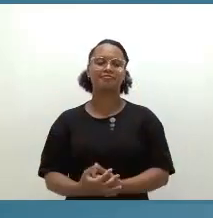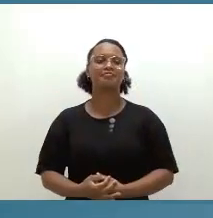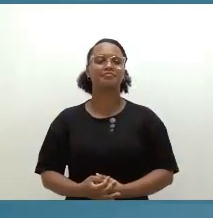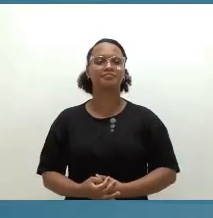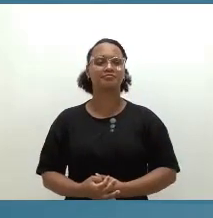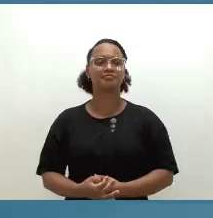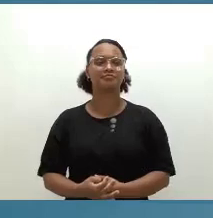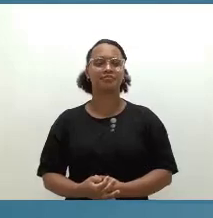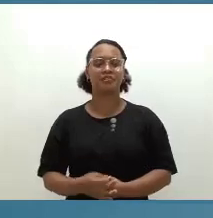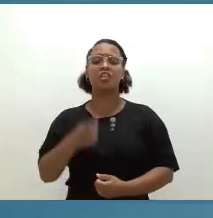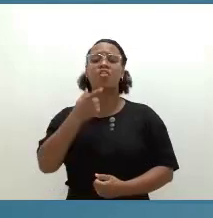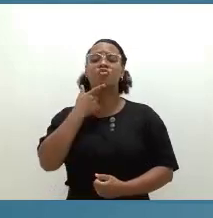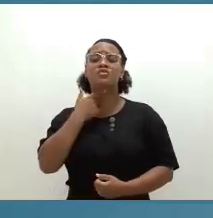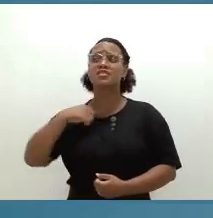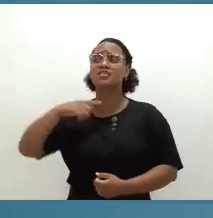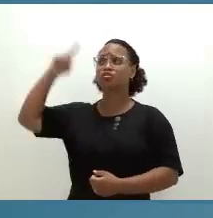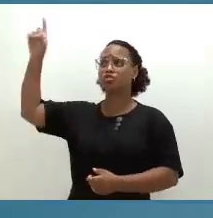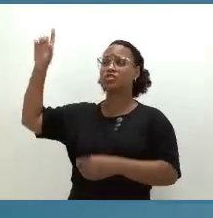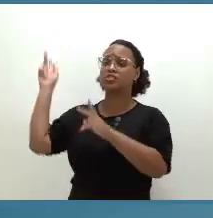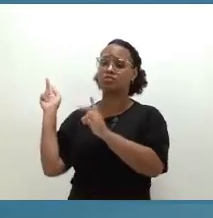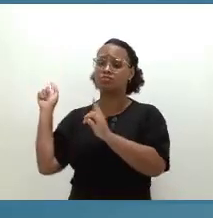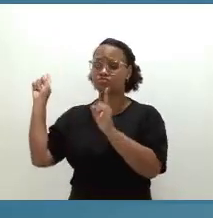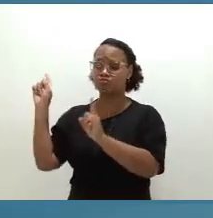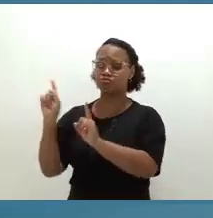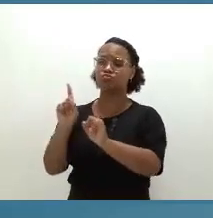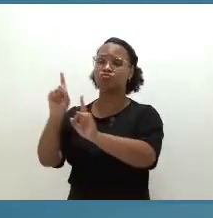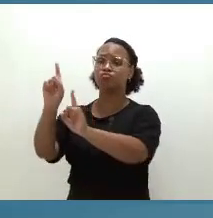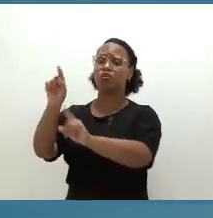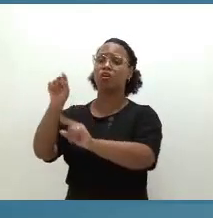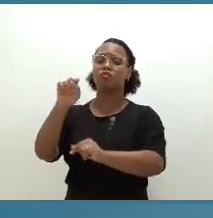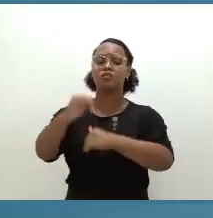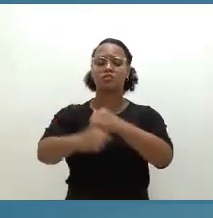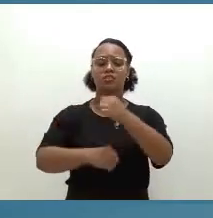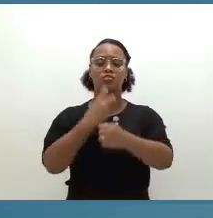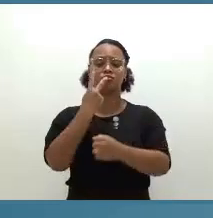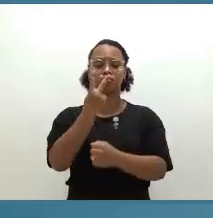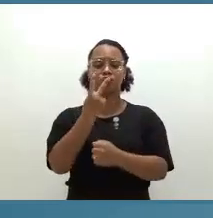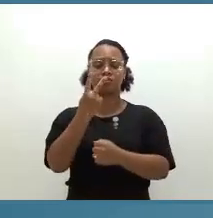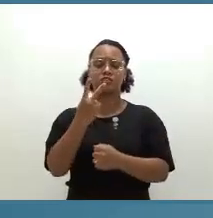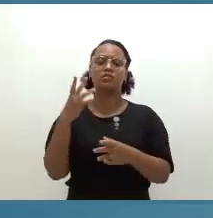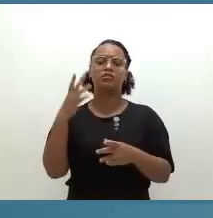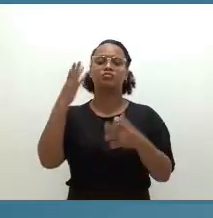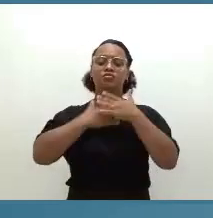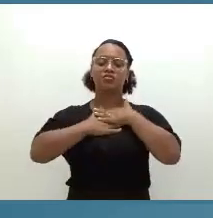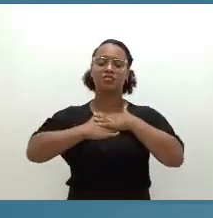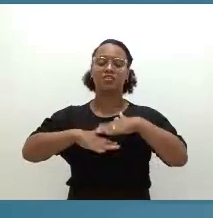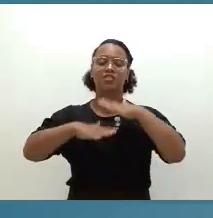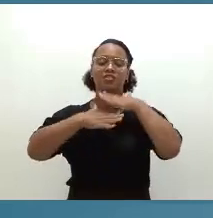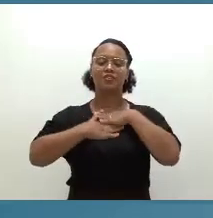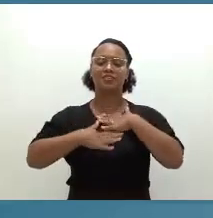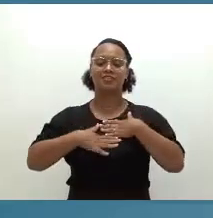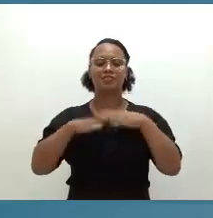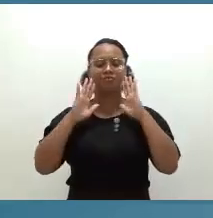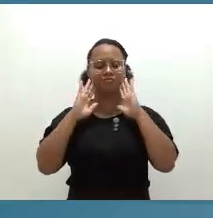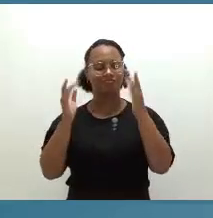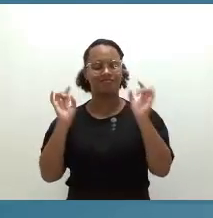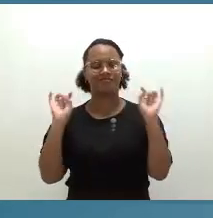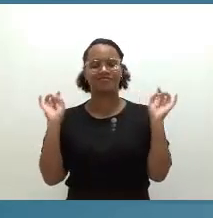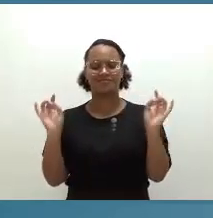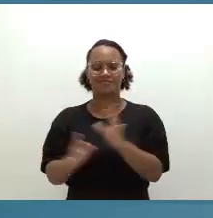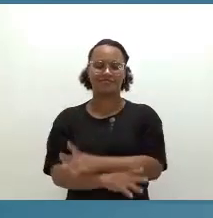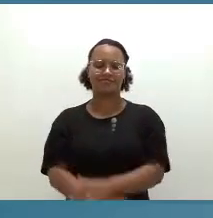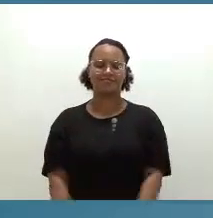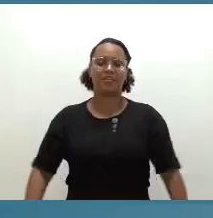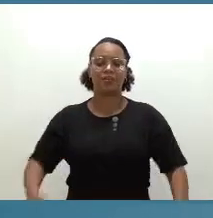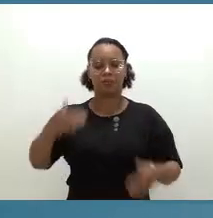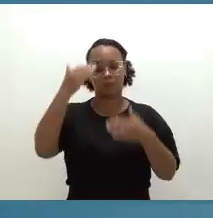Deus acompanhe, que tem dois anos de tranquilidade. É isso. Obrigada, desembargador